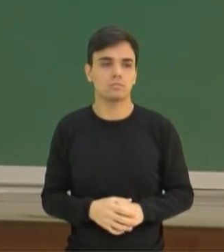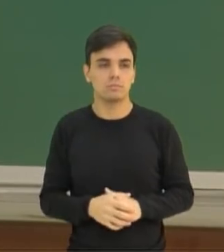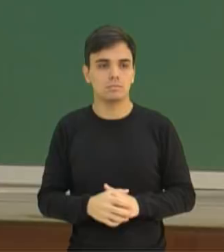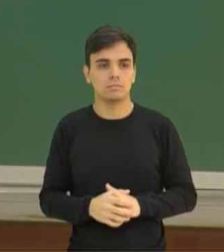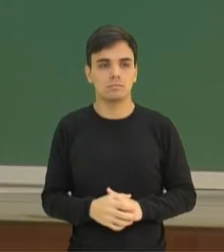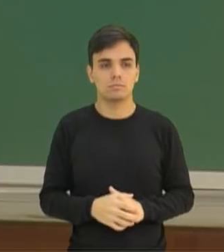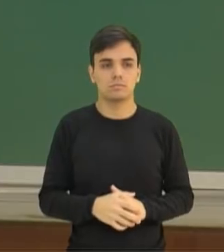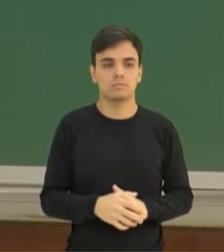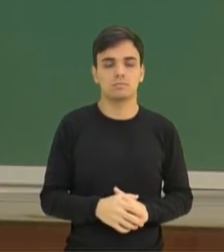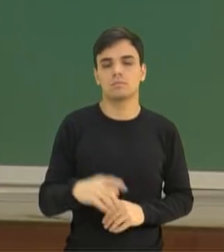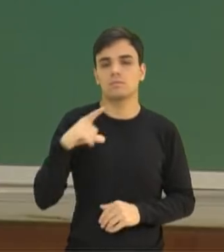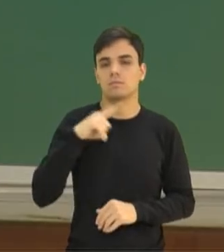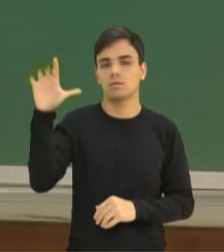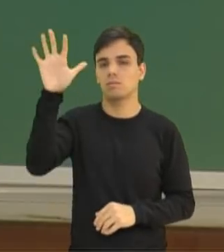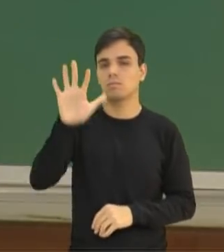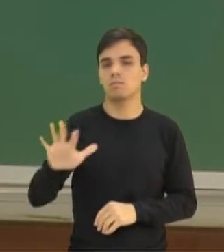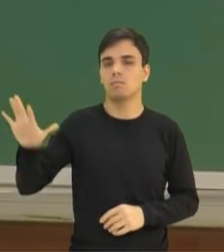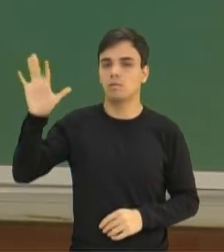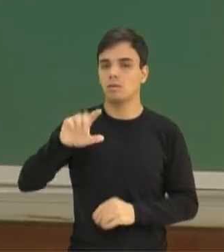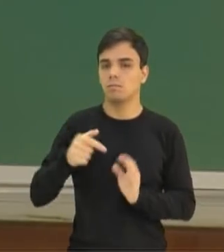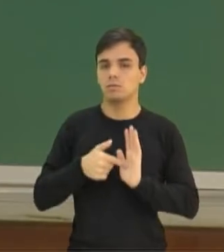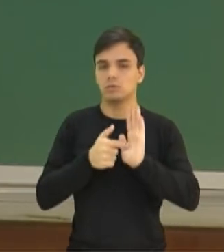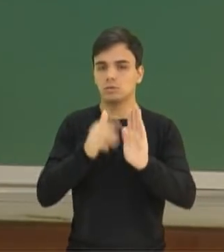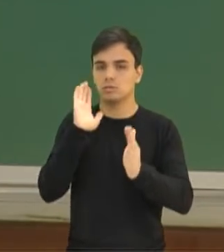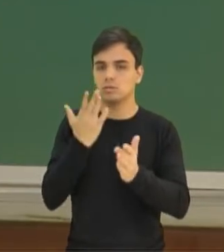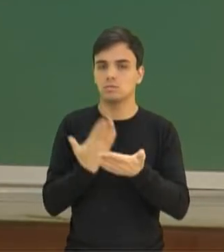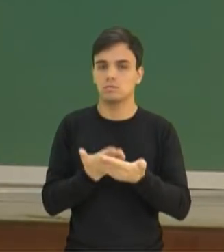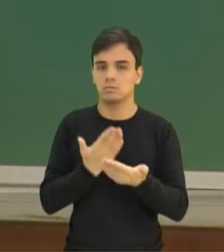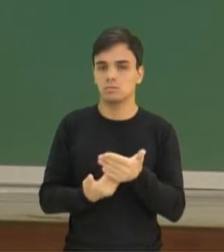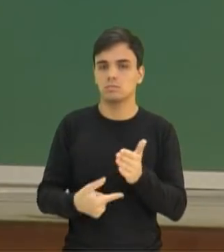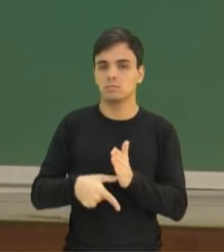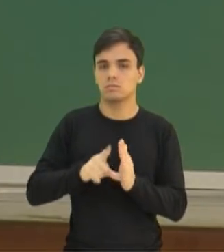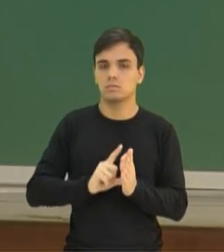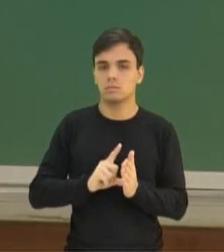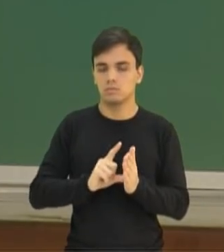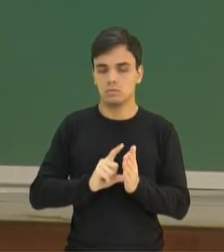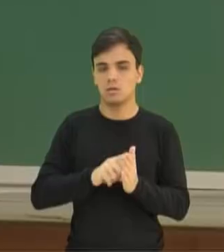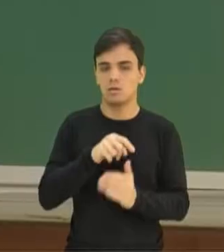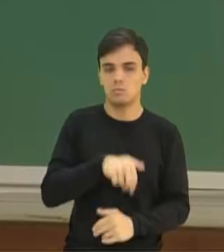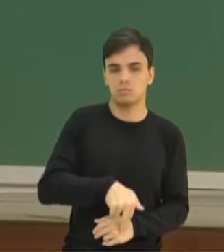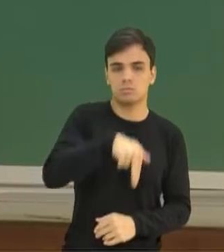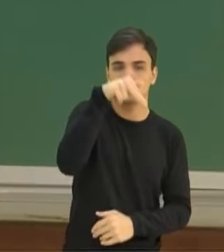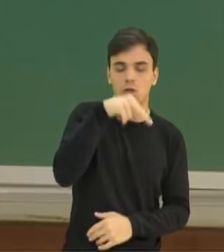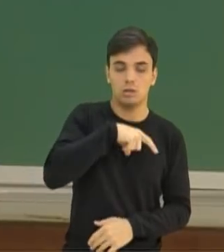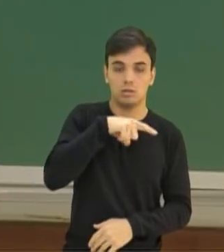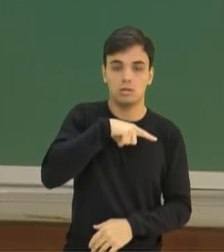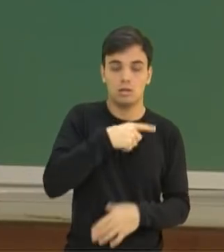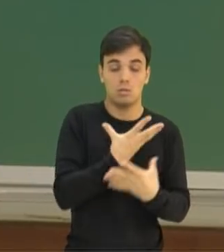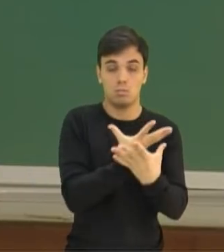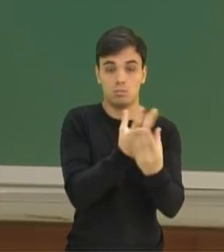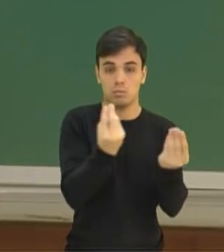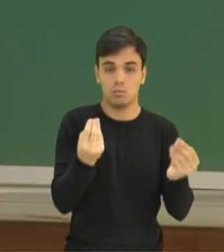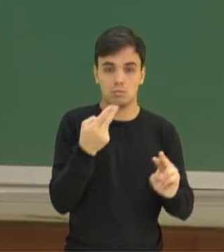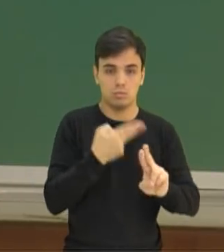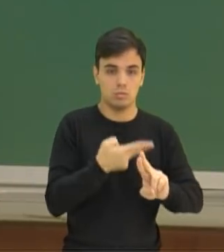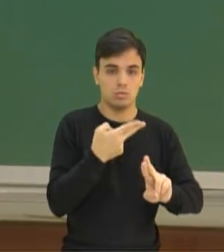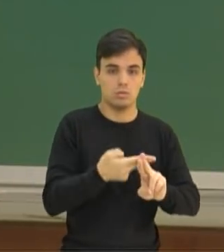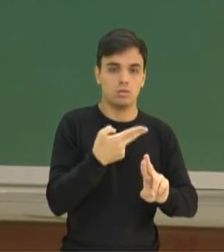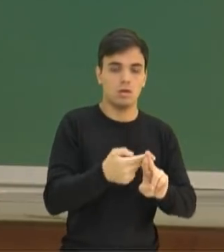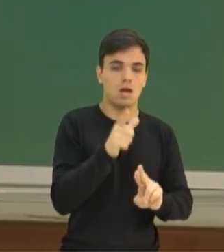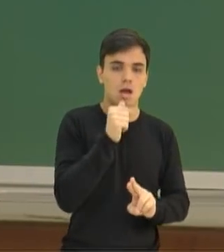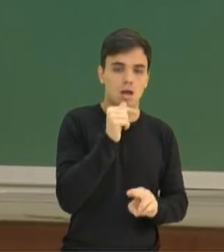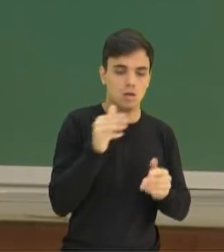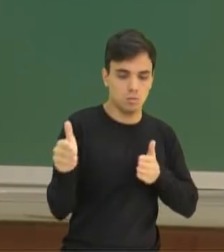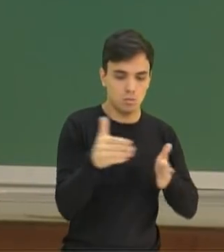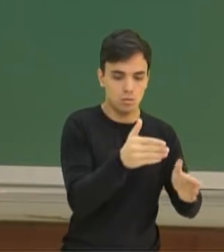um mapa que a gente tinha estudado para mostrar essa ideia de que na região Norte eu tenho muito mais a utilização das hidrovias do que